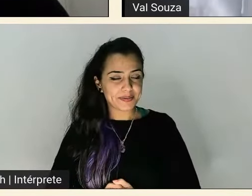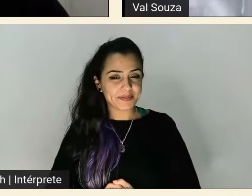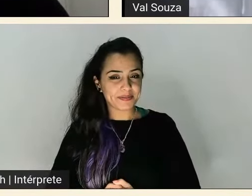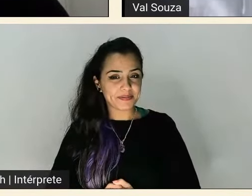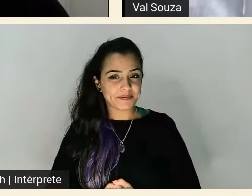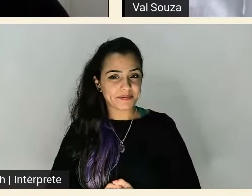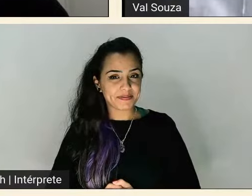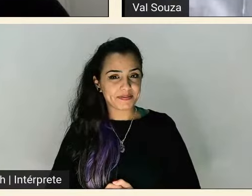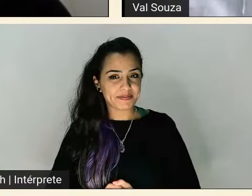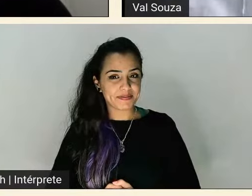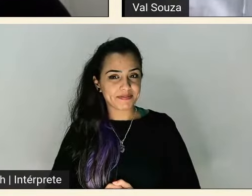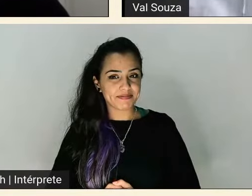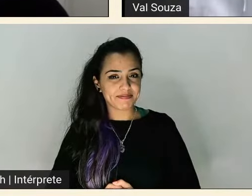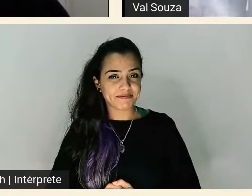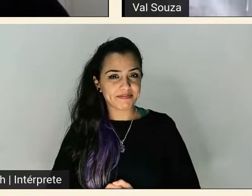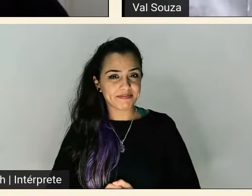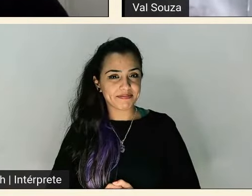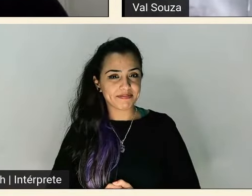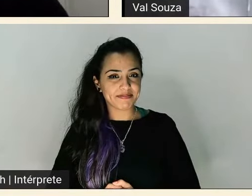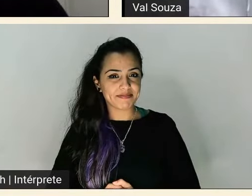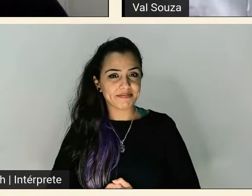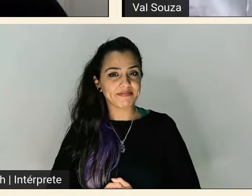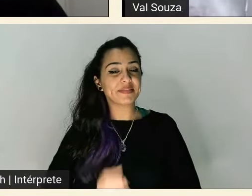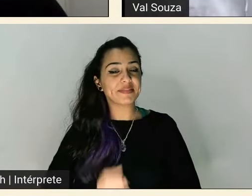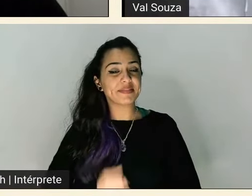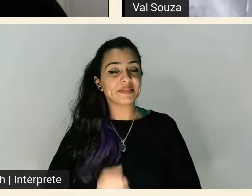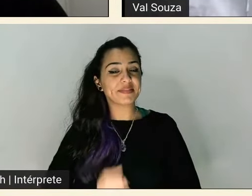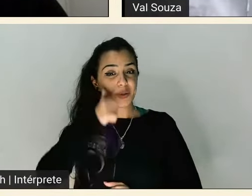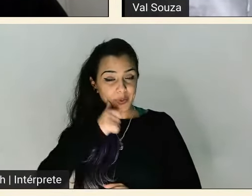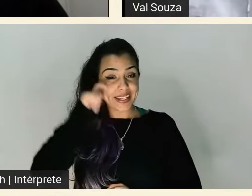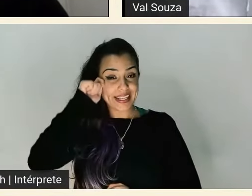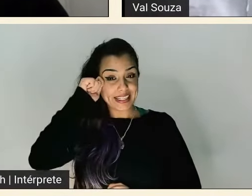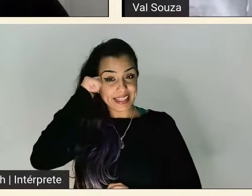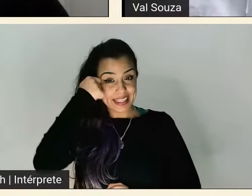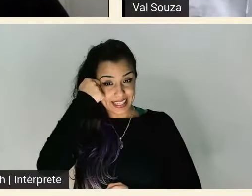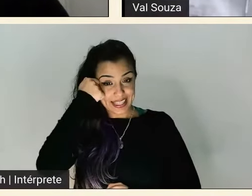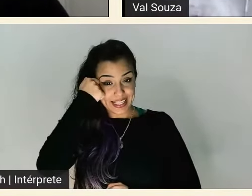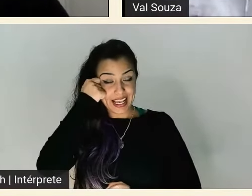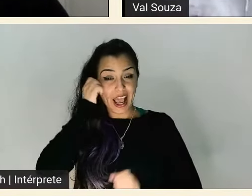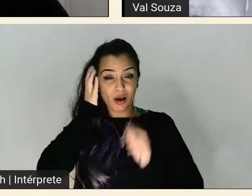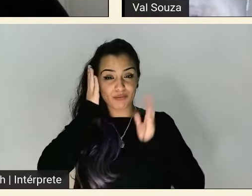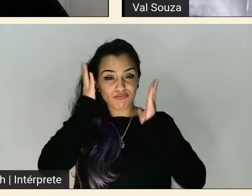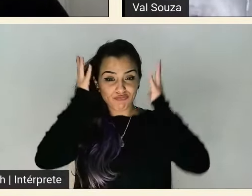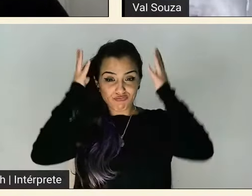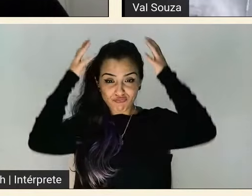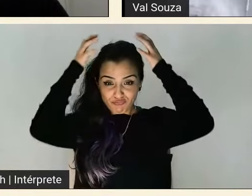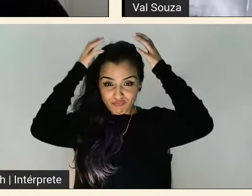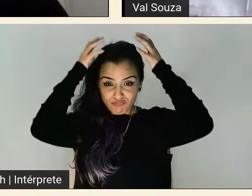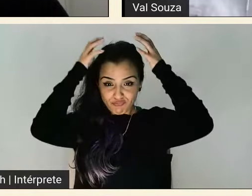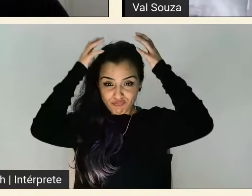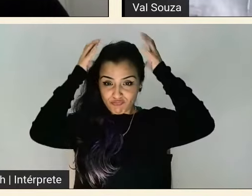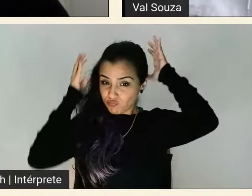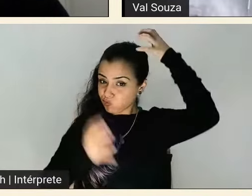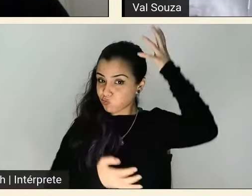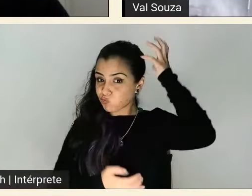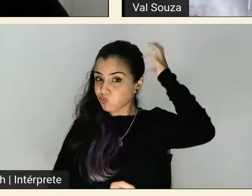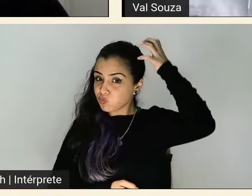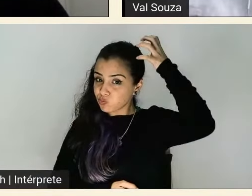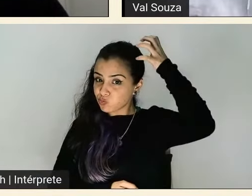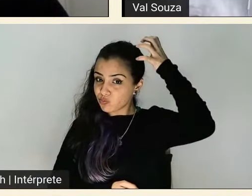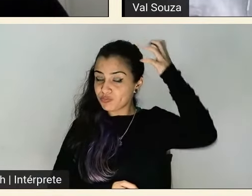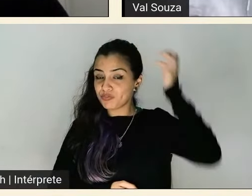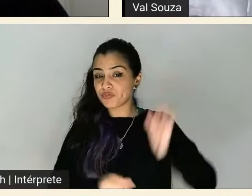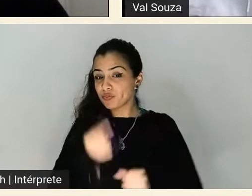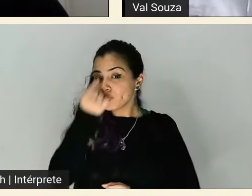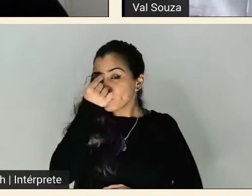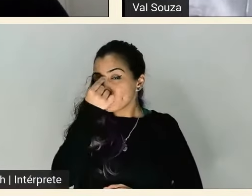Val Souza, uma mulher negra, tenho cabelos preto, crespo, presos lateralmente. Meu rosto, meu nariz, meus